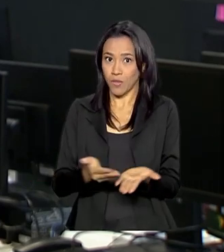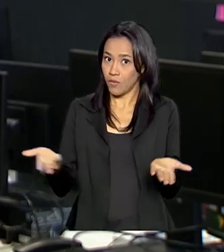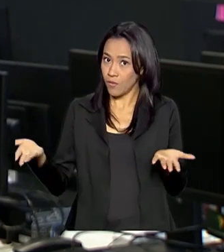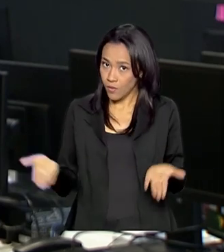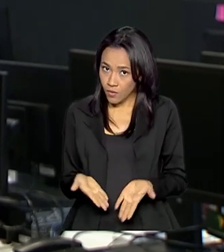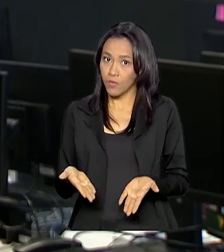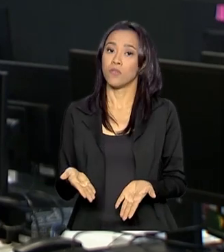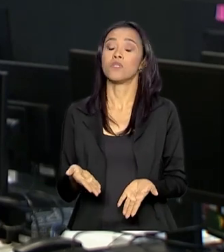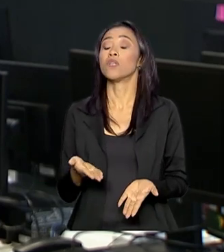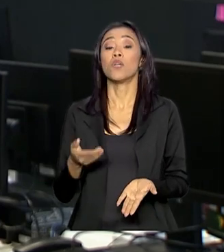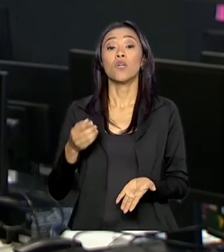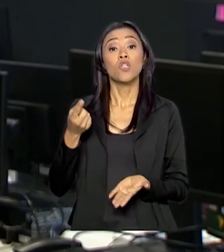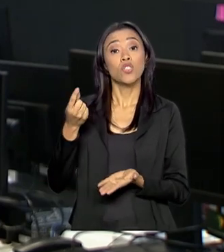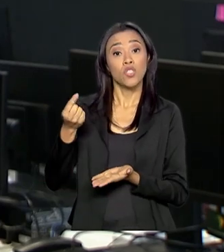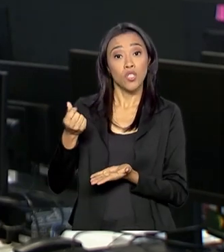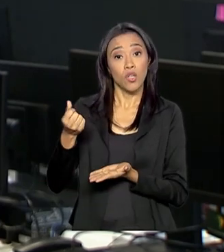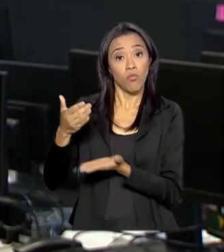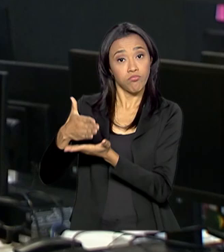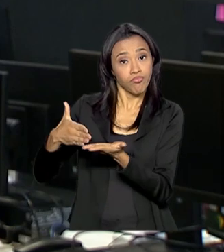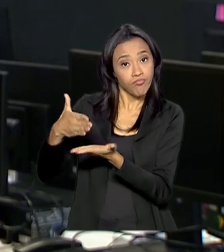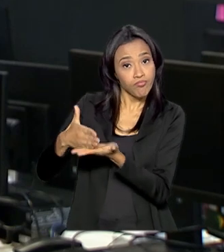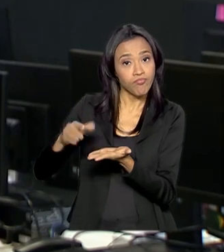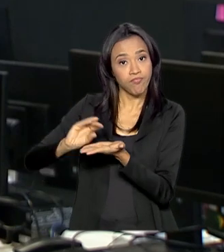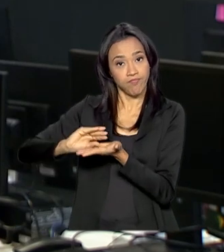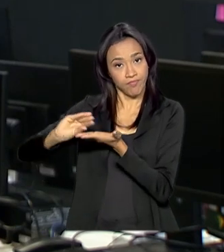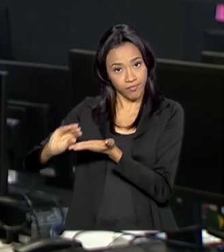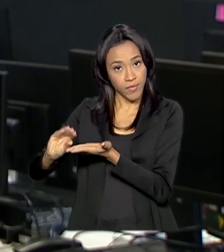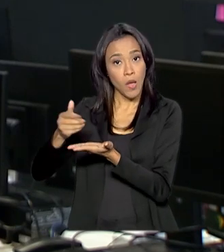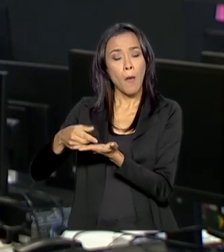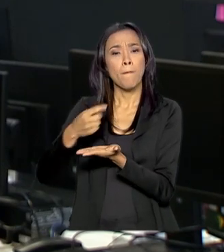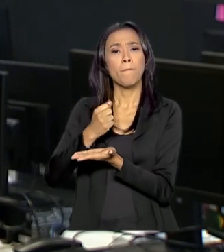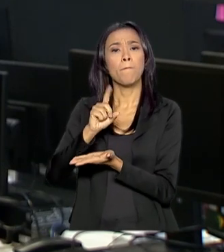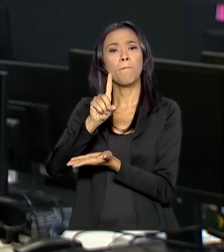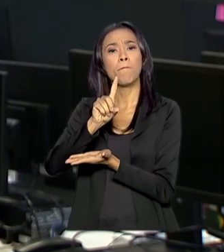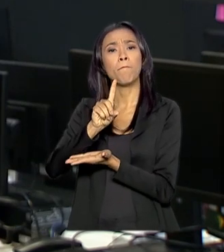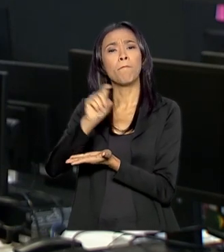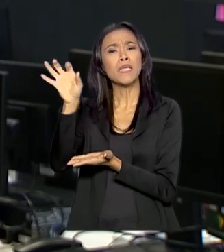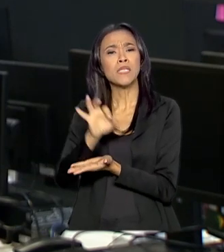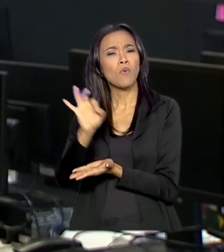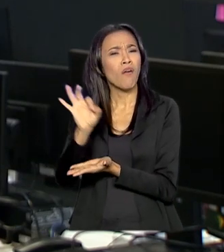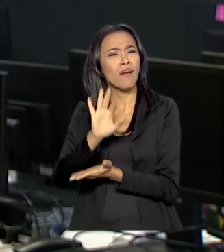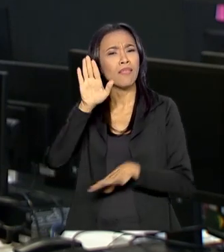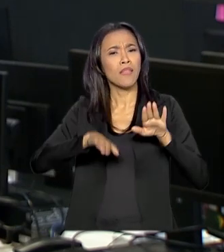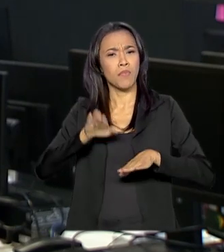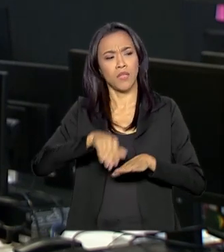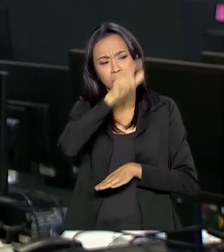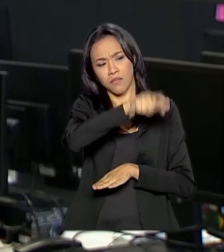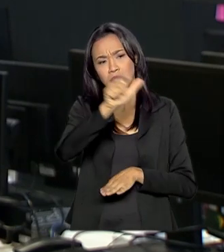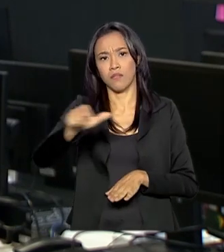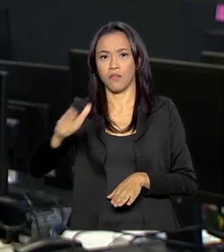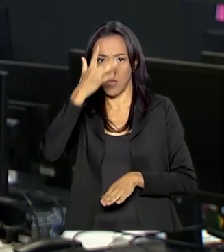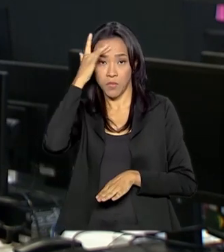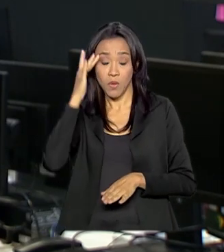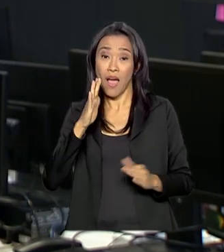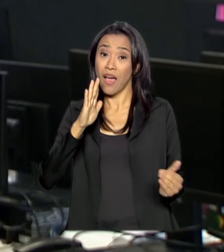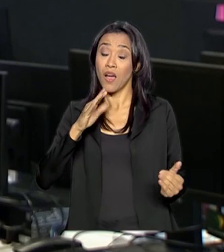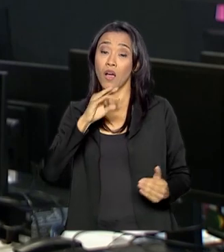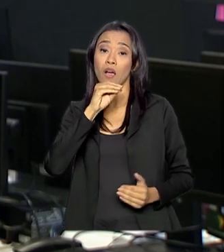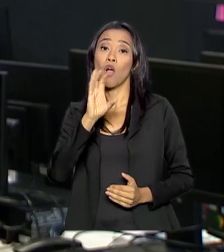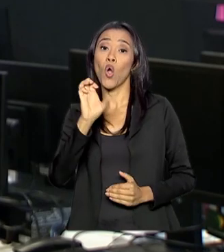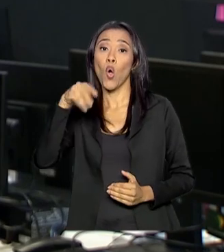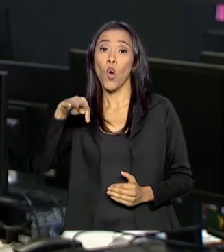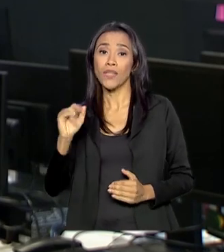Apenas parte do fundo ficará disponível. O percentual depende do saldo de cada trabalhador. Para contas com até R$